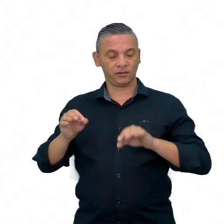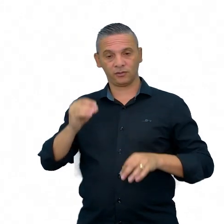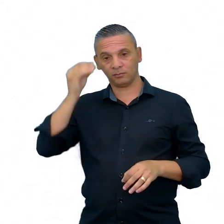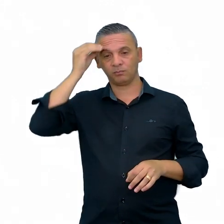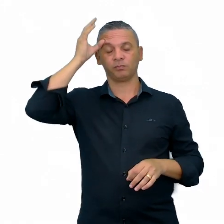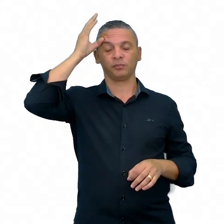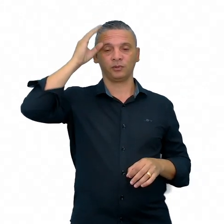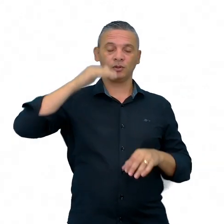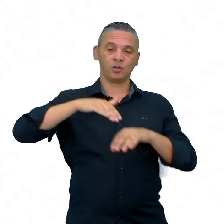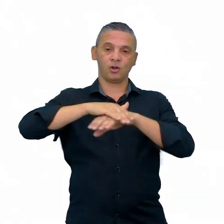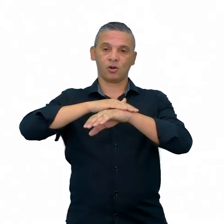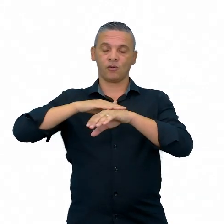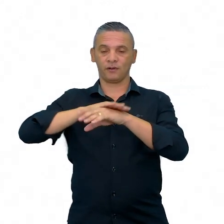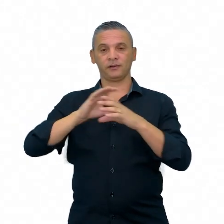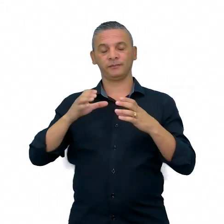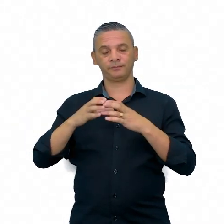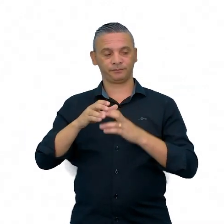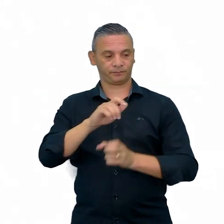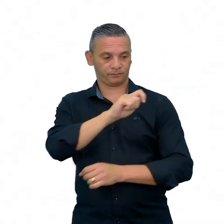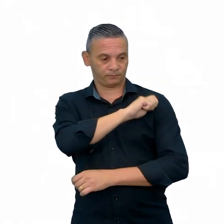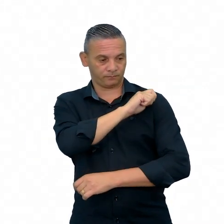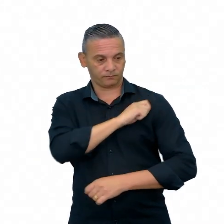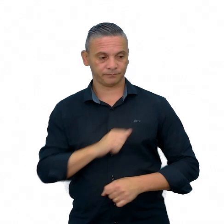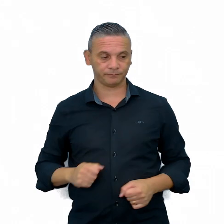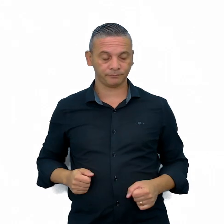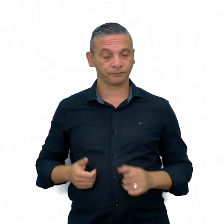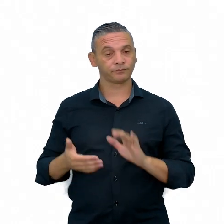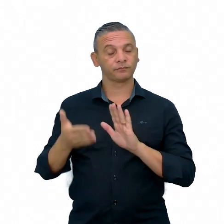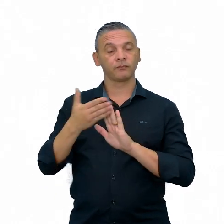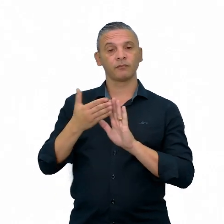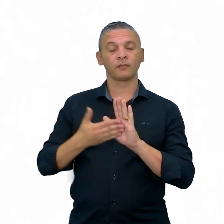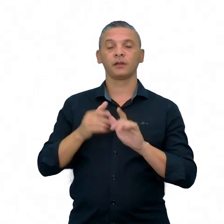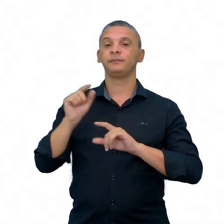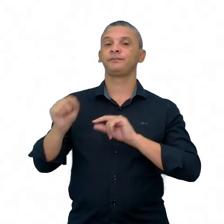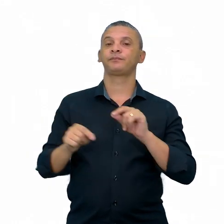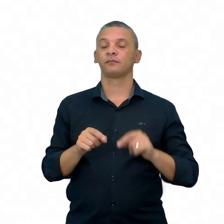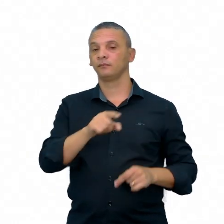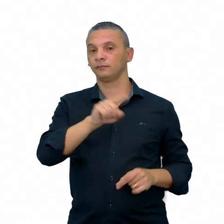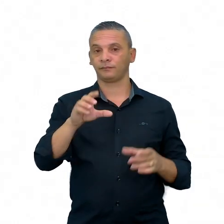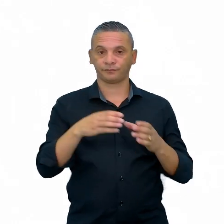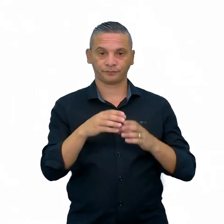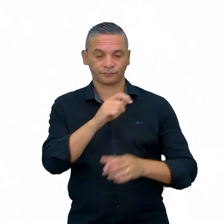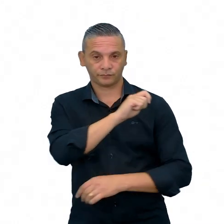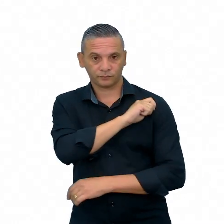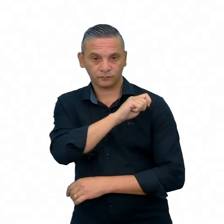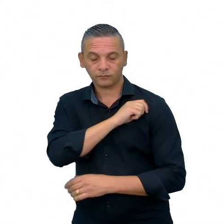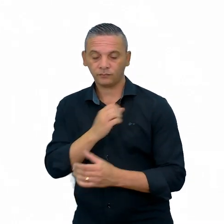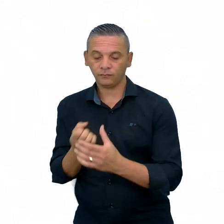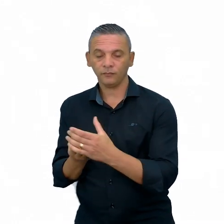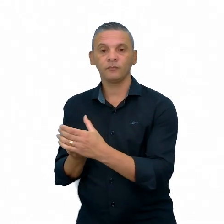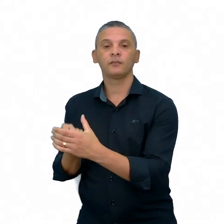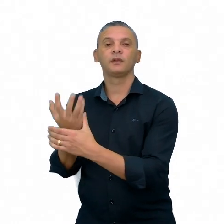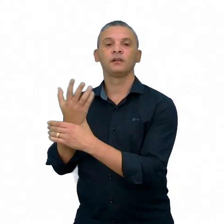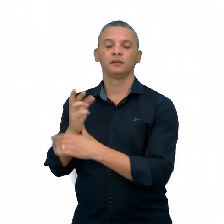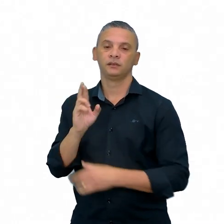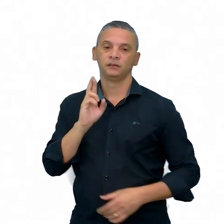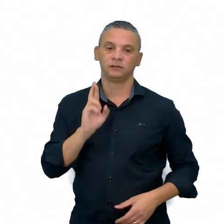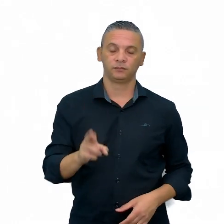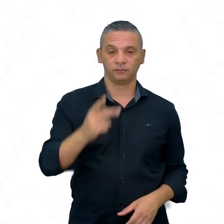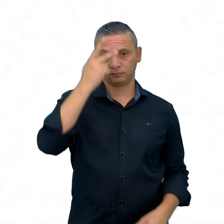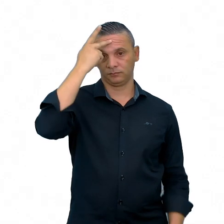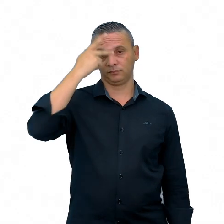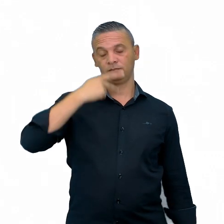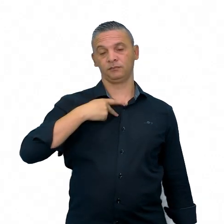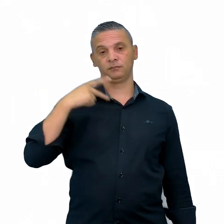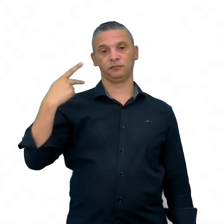com os nossos estudantes. Então, a proposta da atividade 4 é que esse estudante ele possa elaborar, né, uma resposta pessoal, que